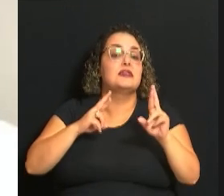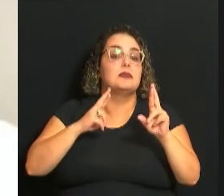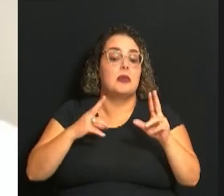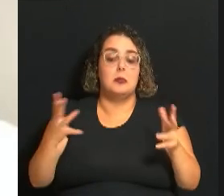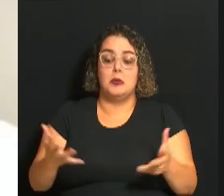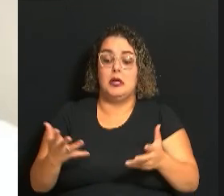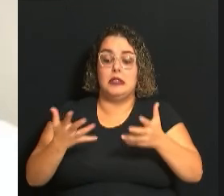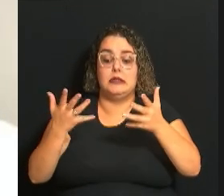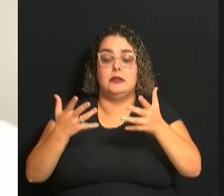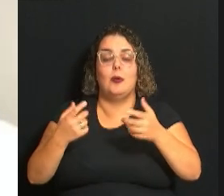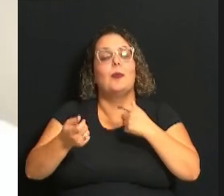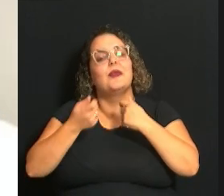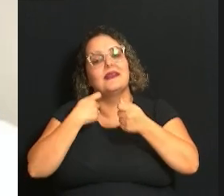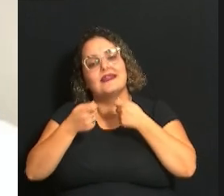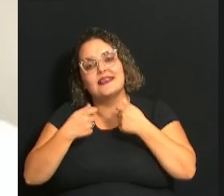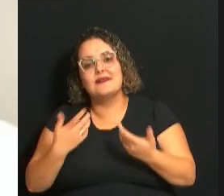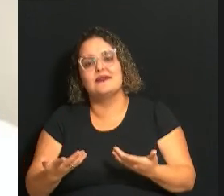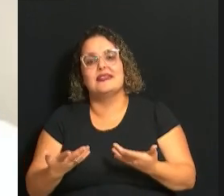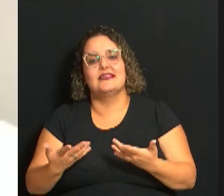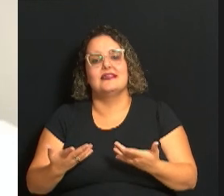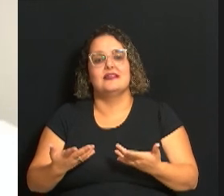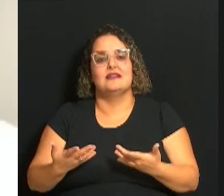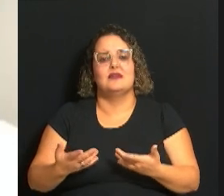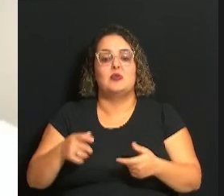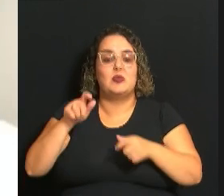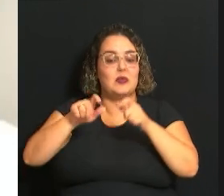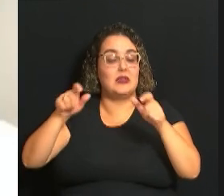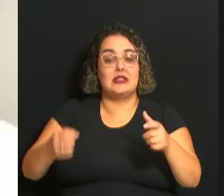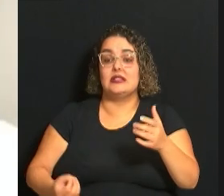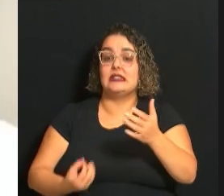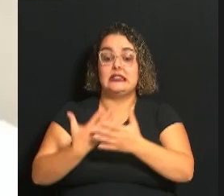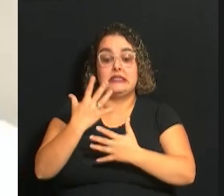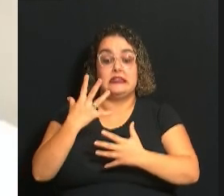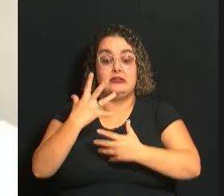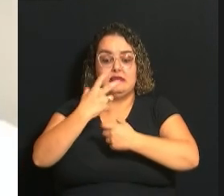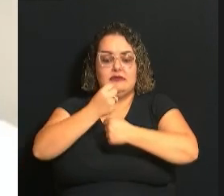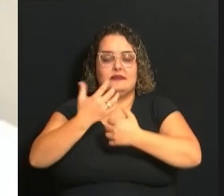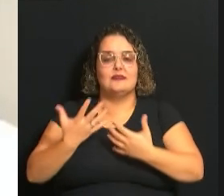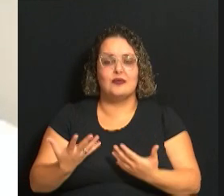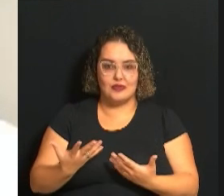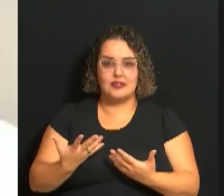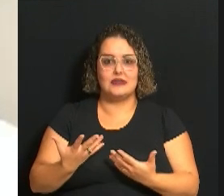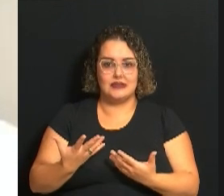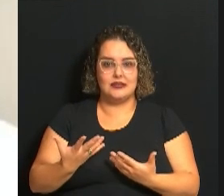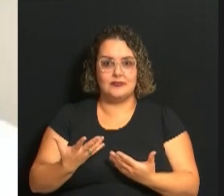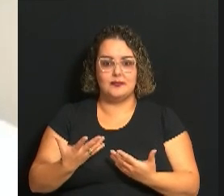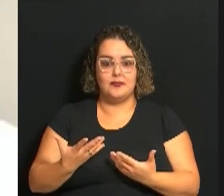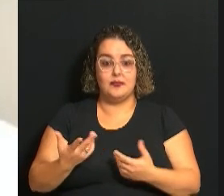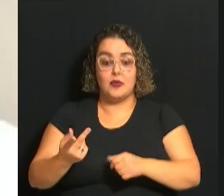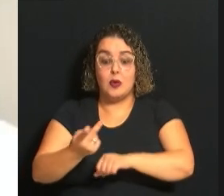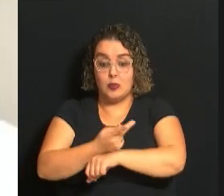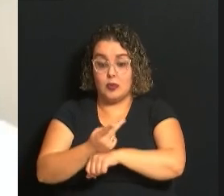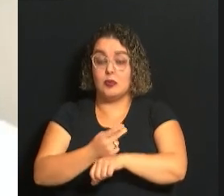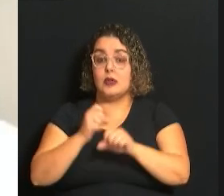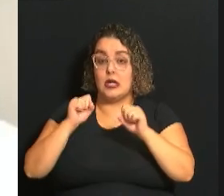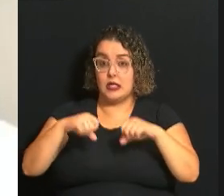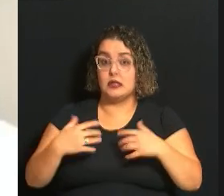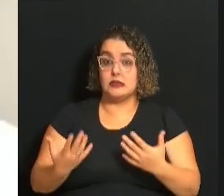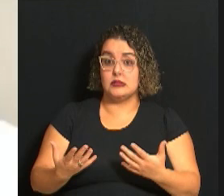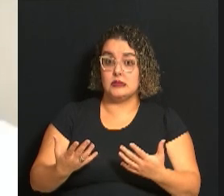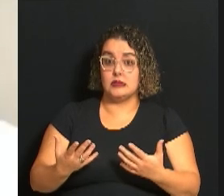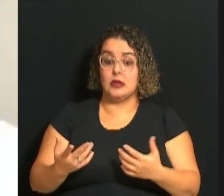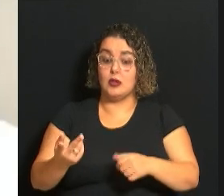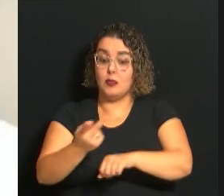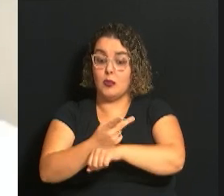com a minha entrevista, né, para que as pessoas criem forças, né, para buscar sim o sim. E